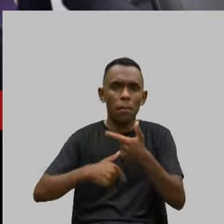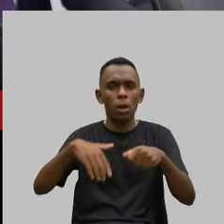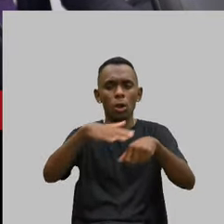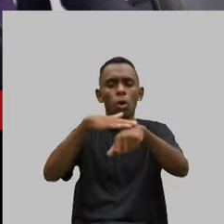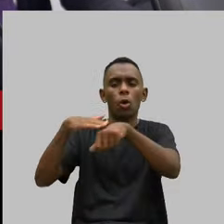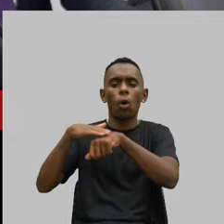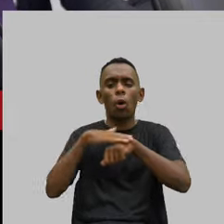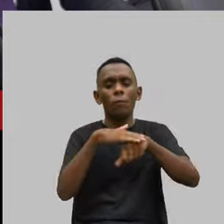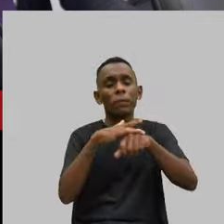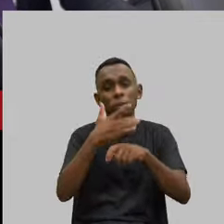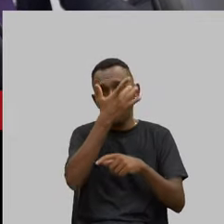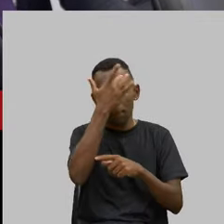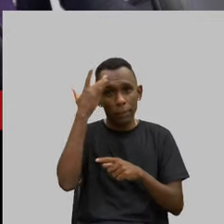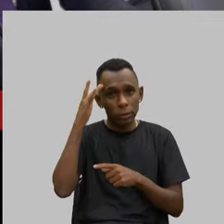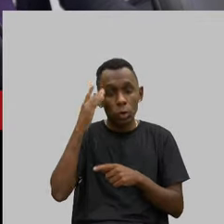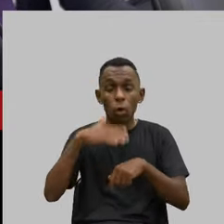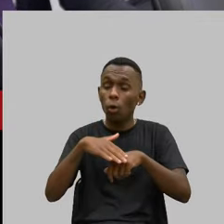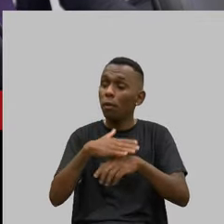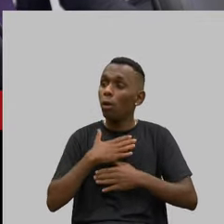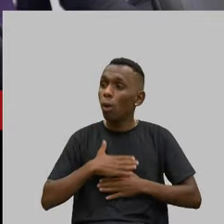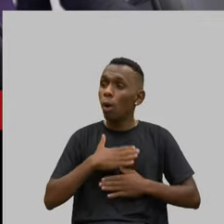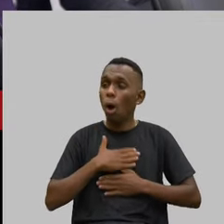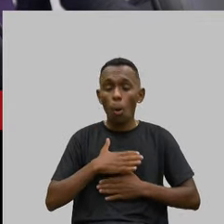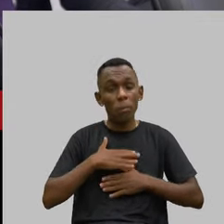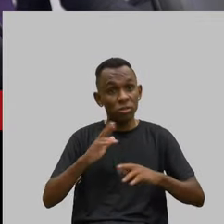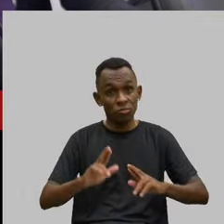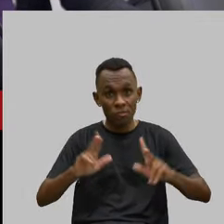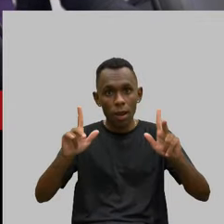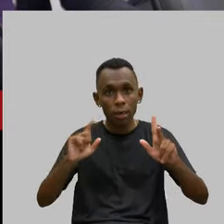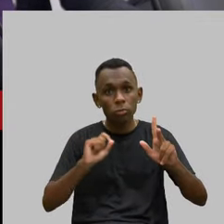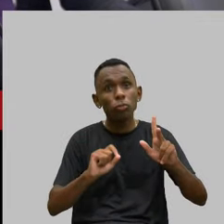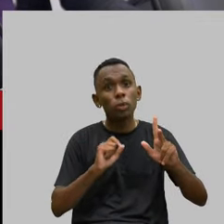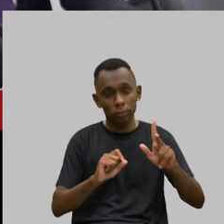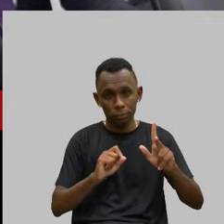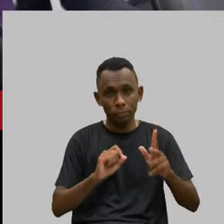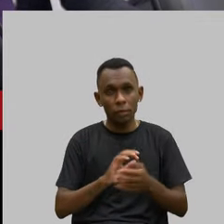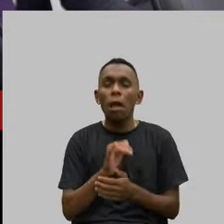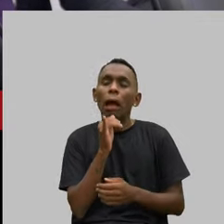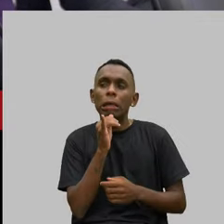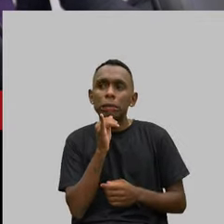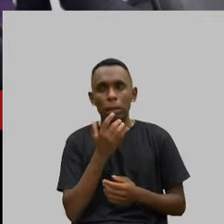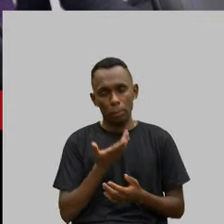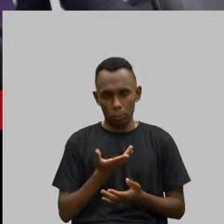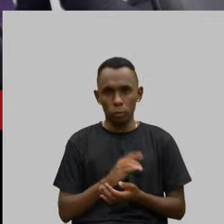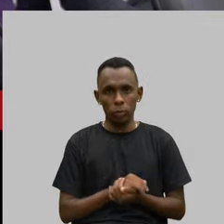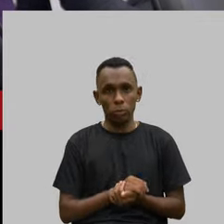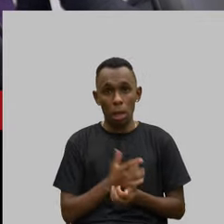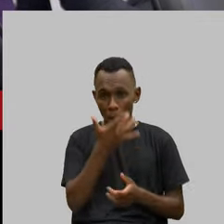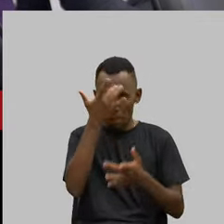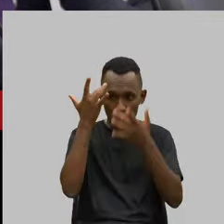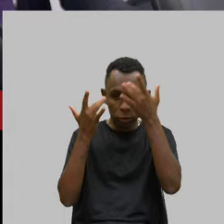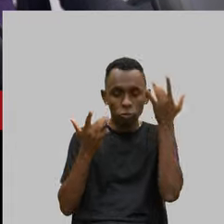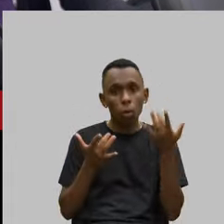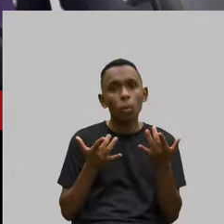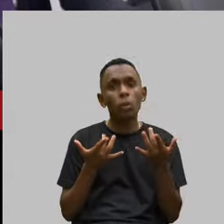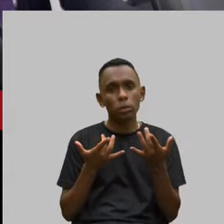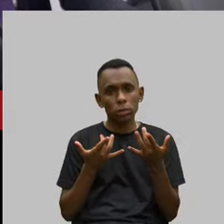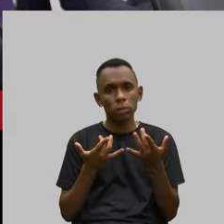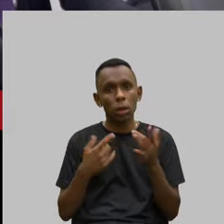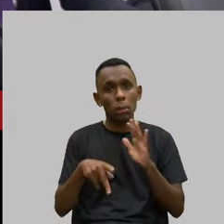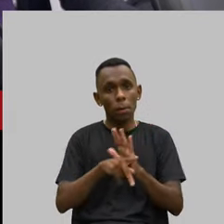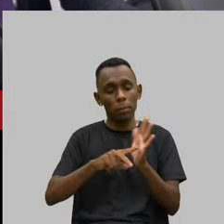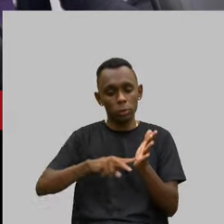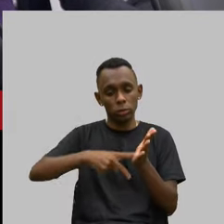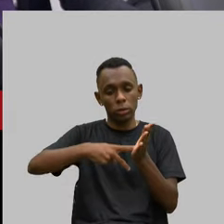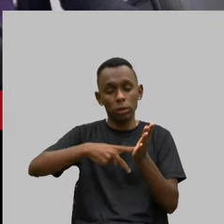pessoas e conversa com calma de Diferentemente por exemplo de pessoas dos sindicatos